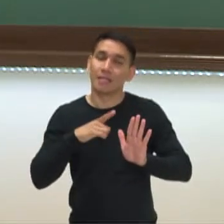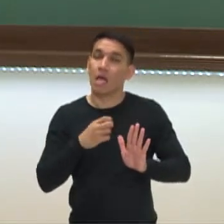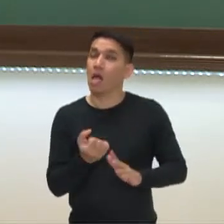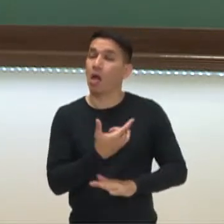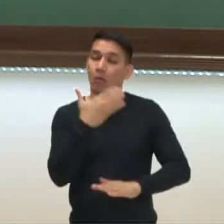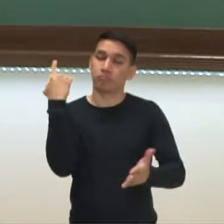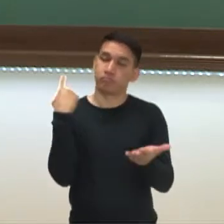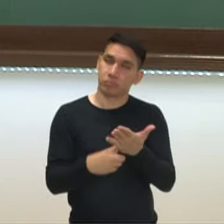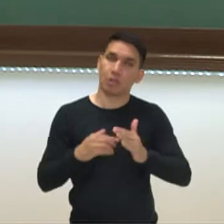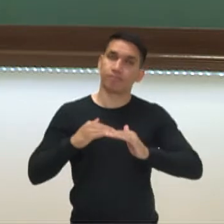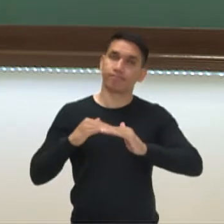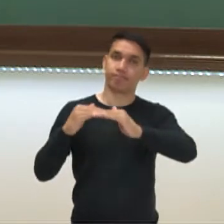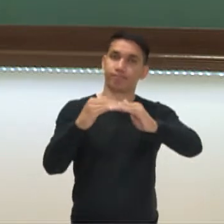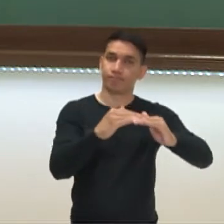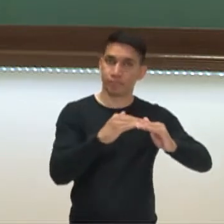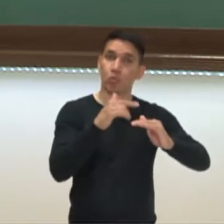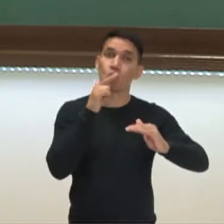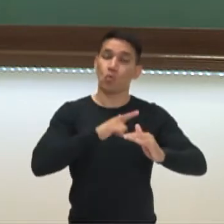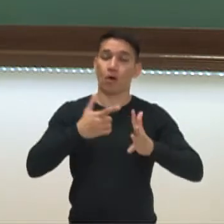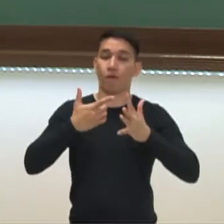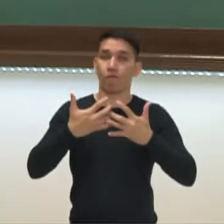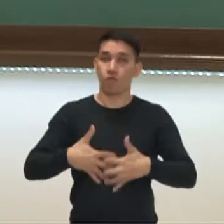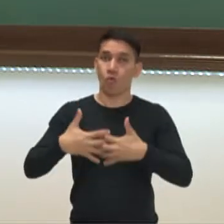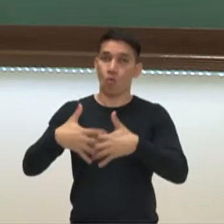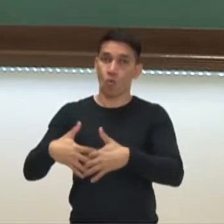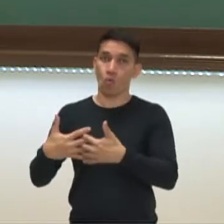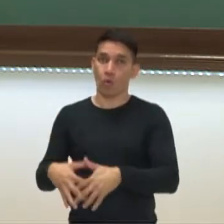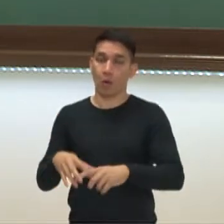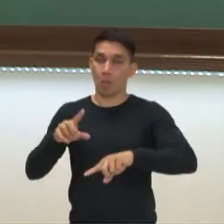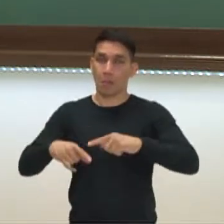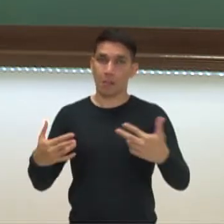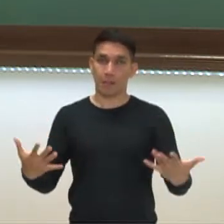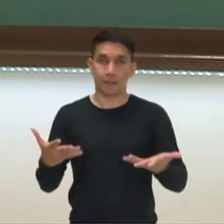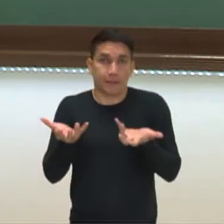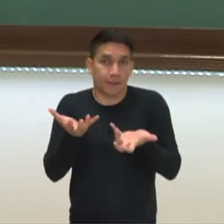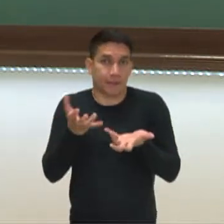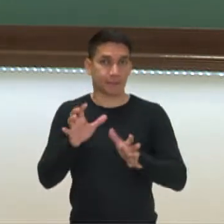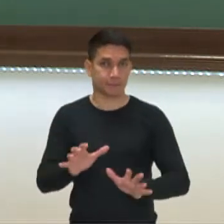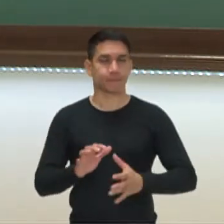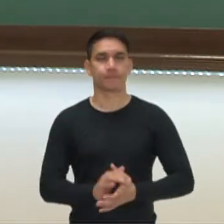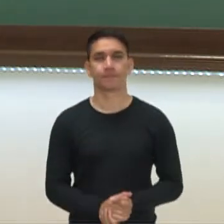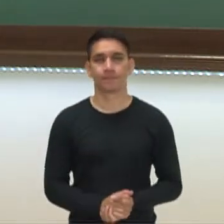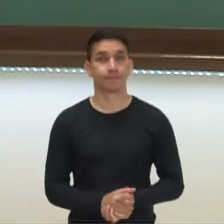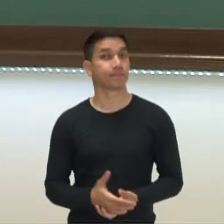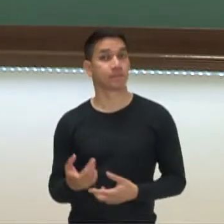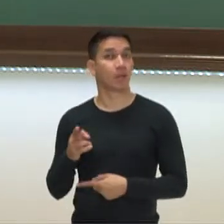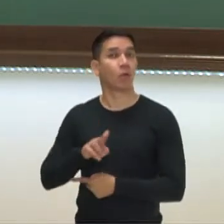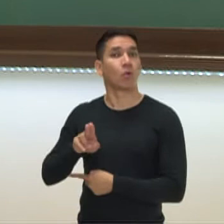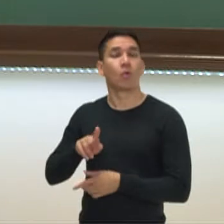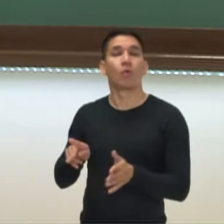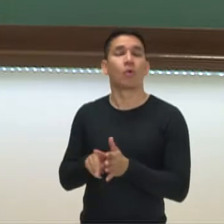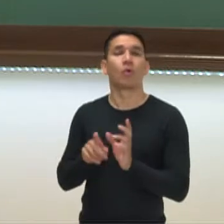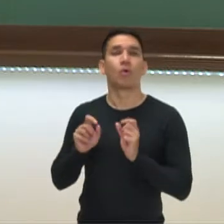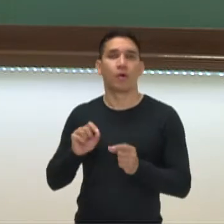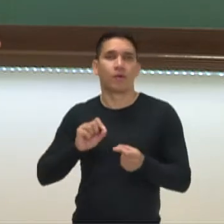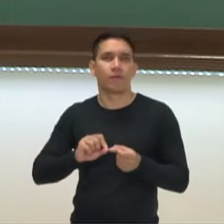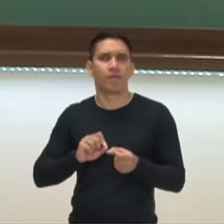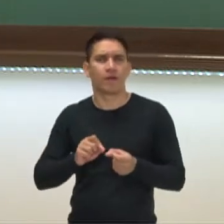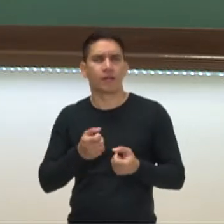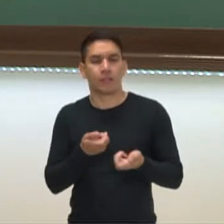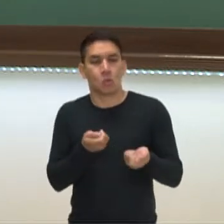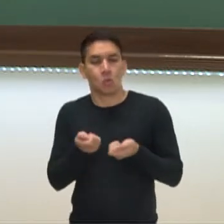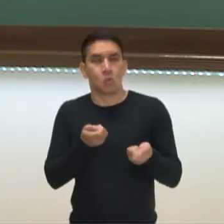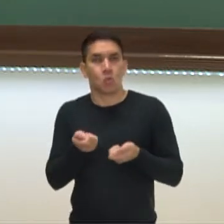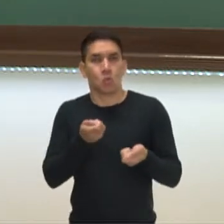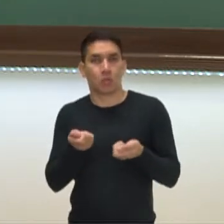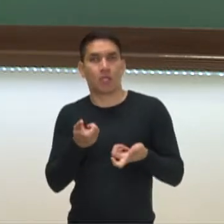valores de resistência elétrica para funcionar o aparelho conforme eu queira. Tá? Então eles são usados para controlar a tensão elétrica